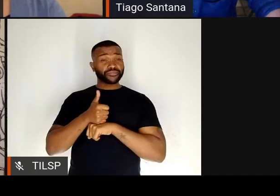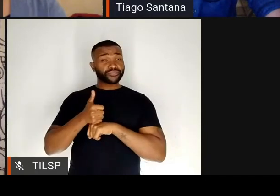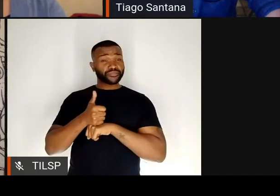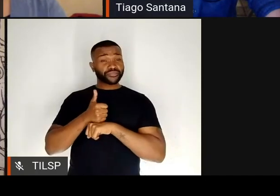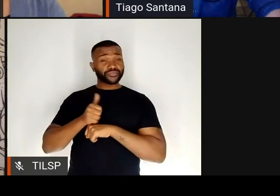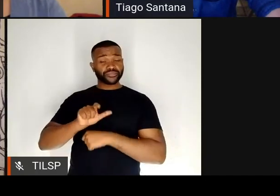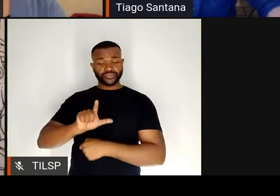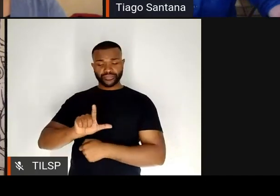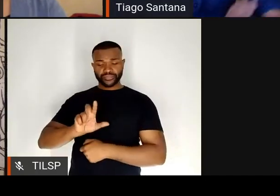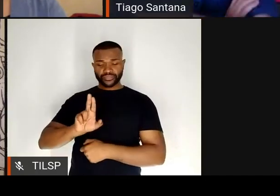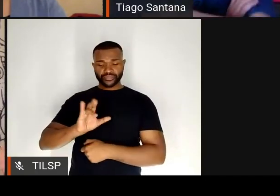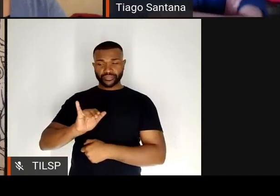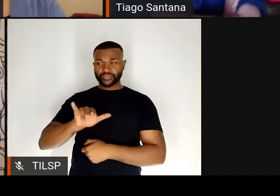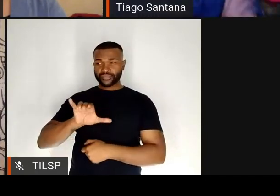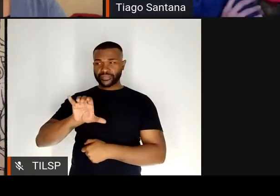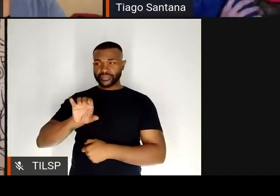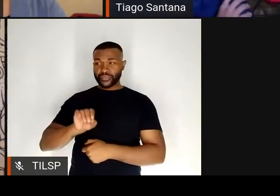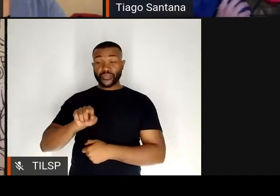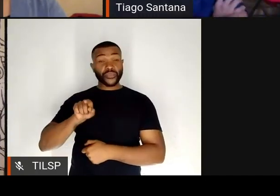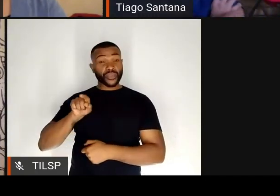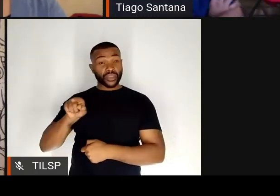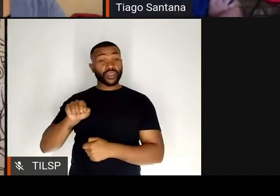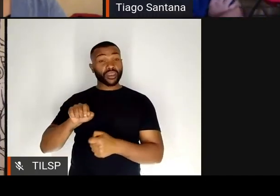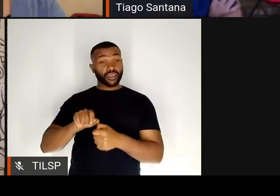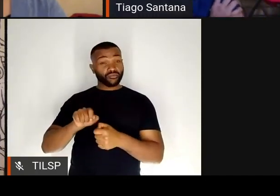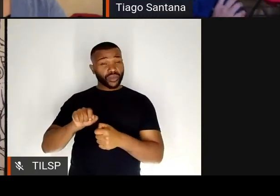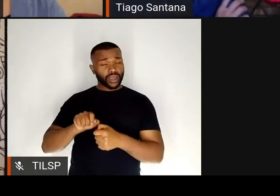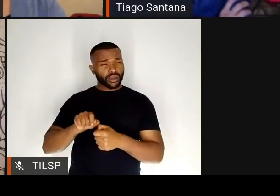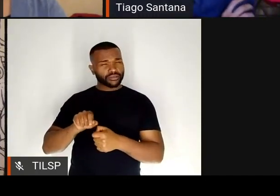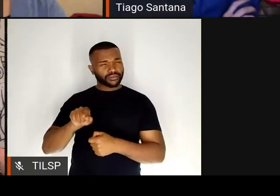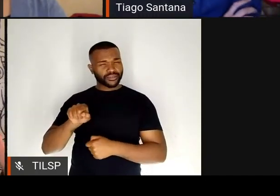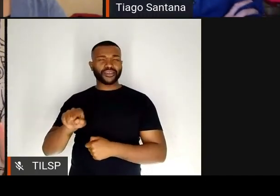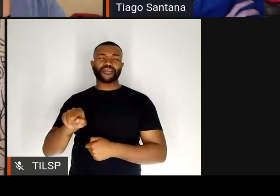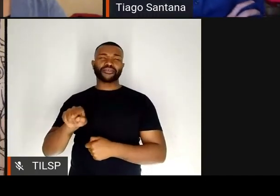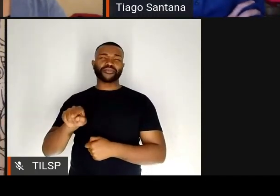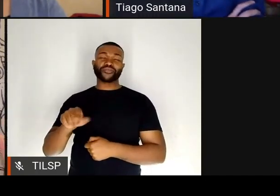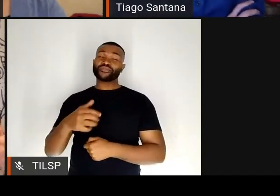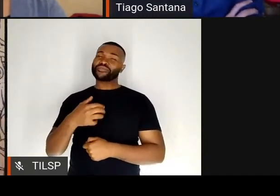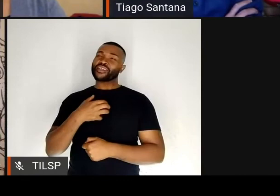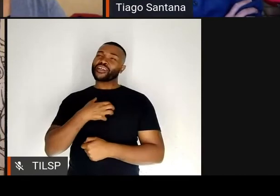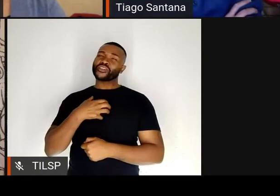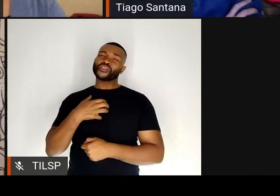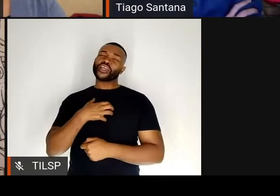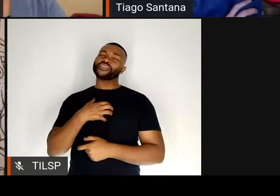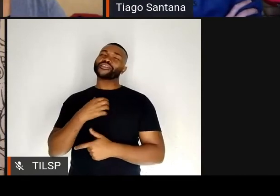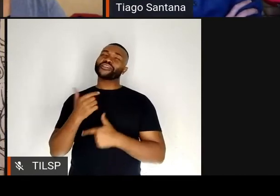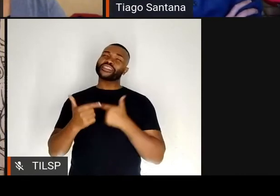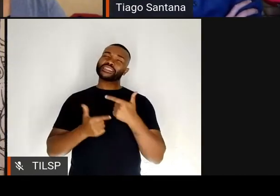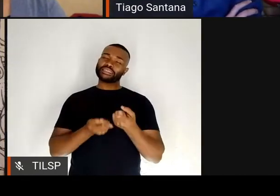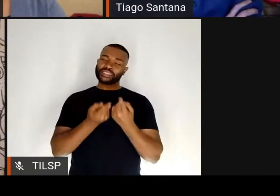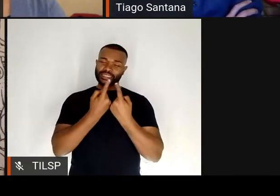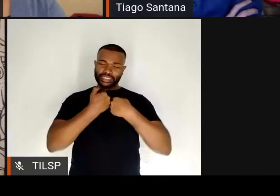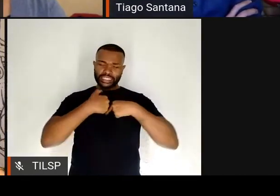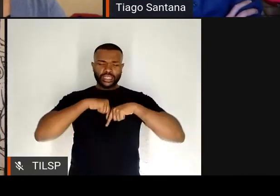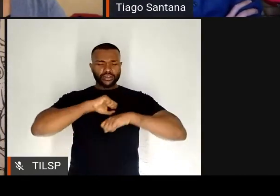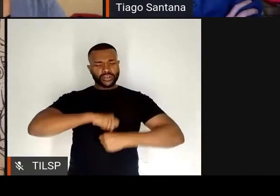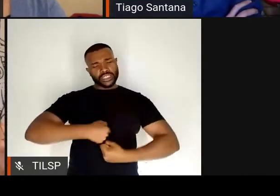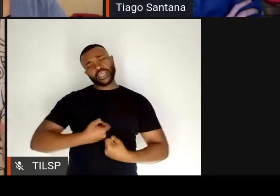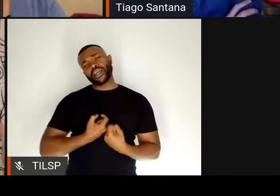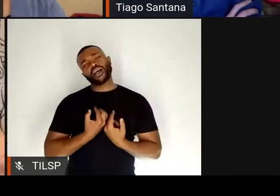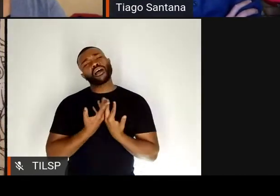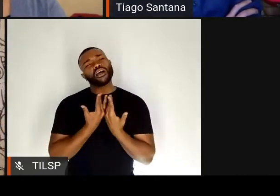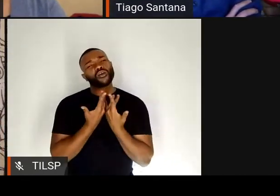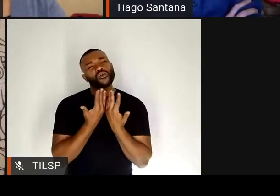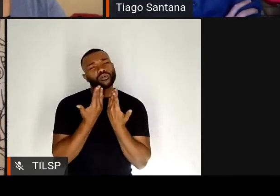Luciano fez aí de uma maneira tão ativa, tão visceral, né,